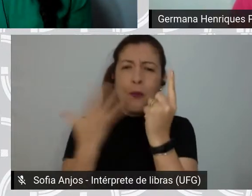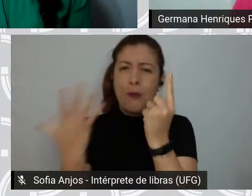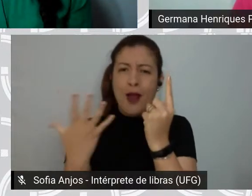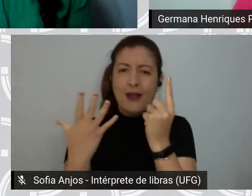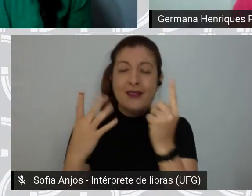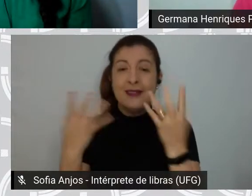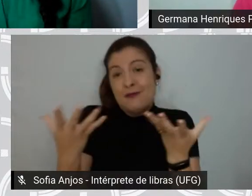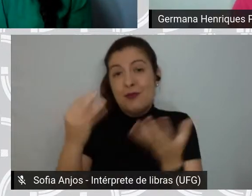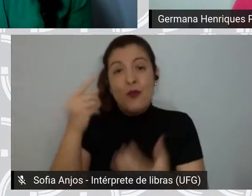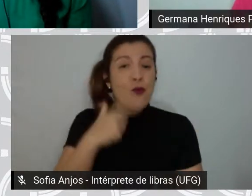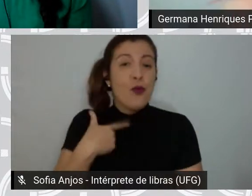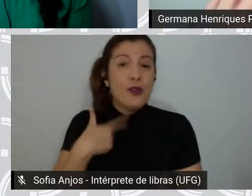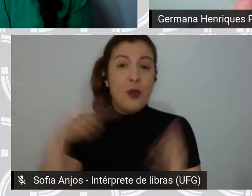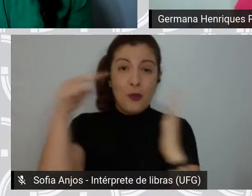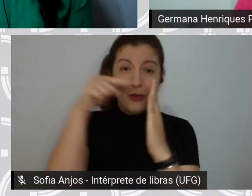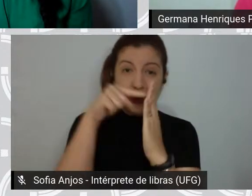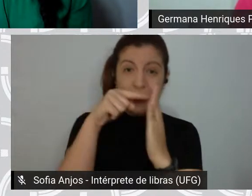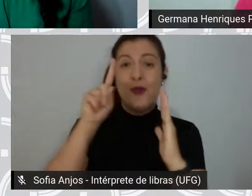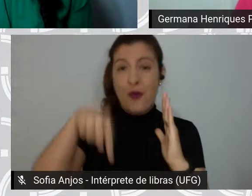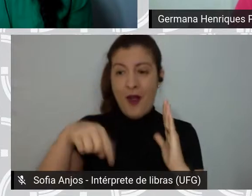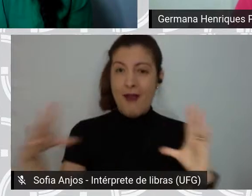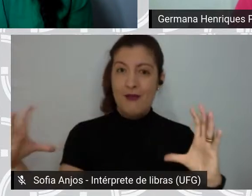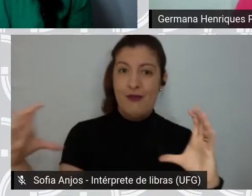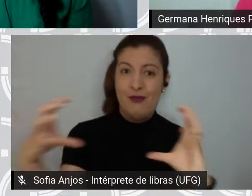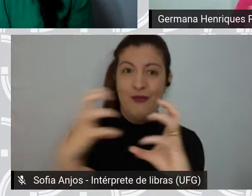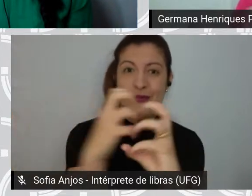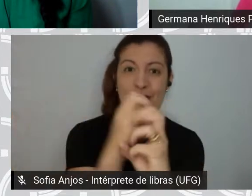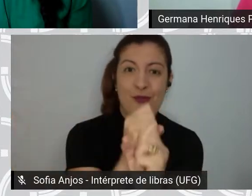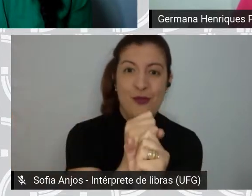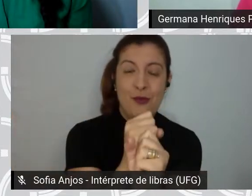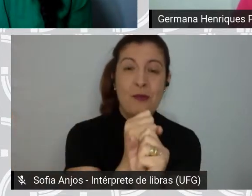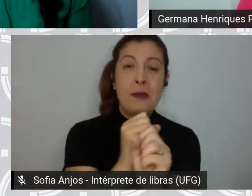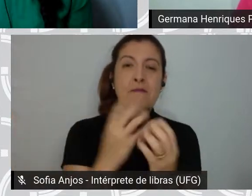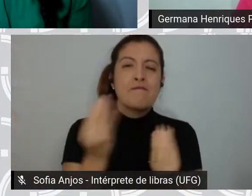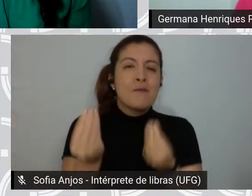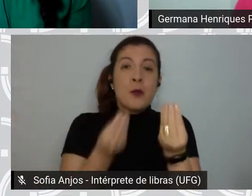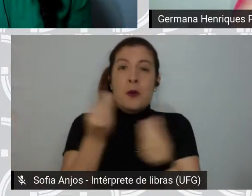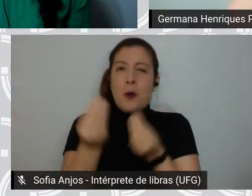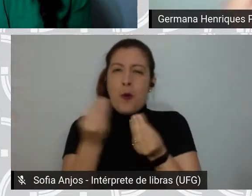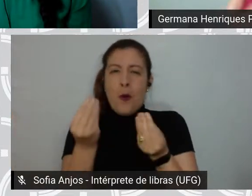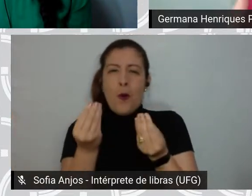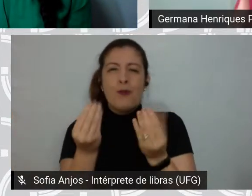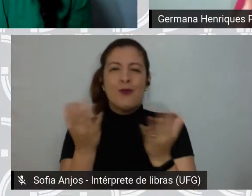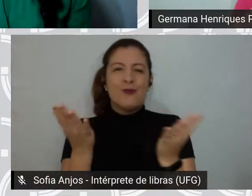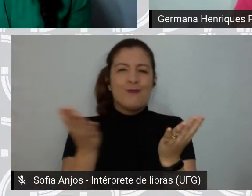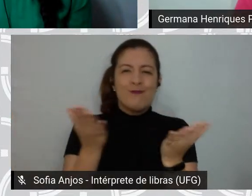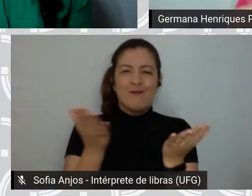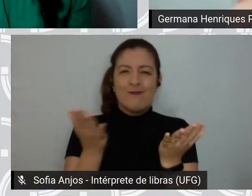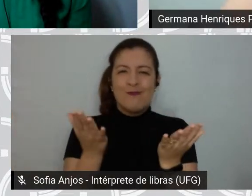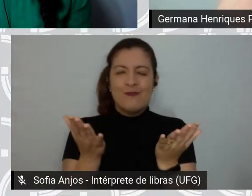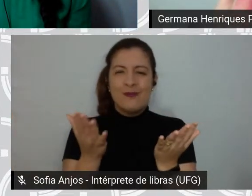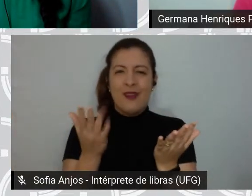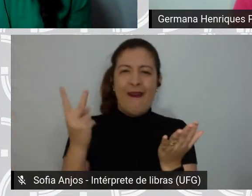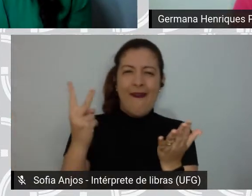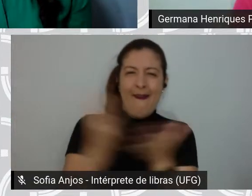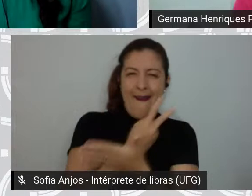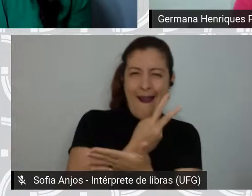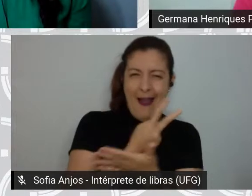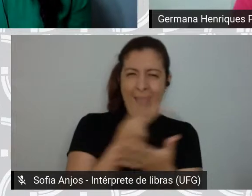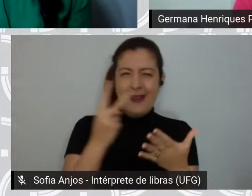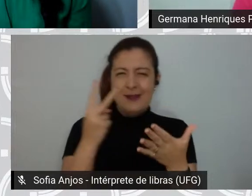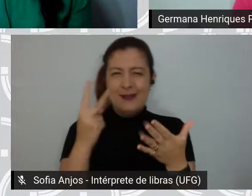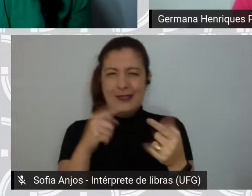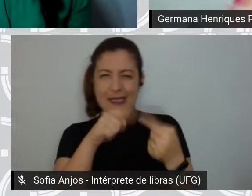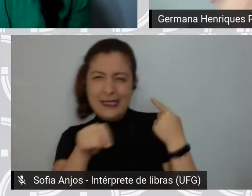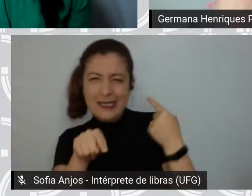meu ponto de vista, uma possibilidade de escapar sempre do esboço é utopicamente pensar na história